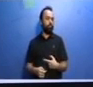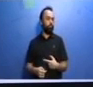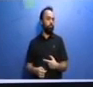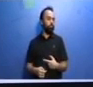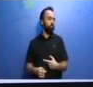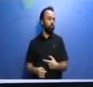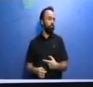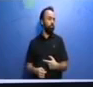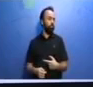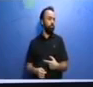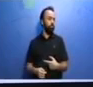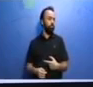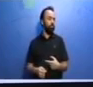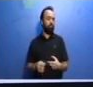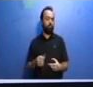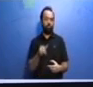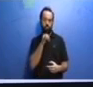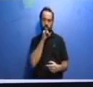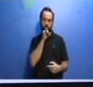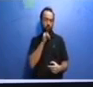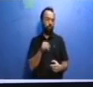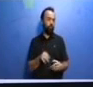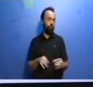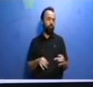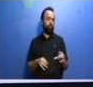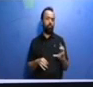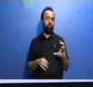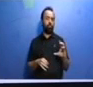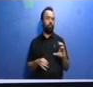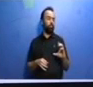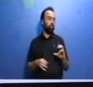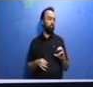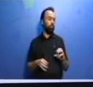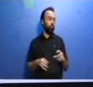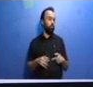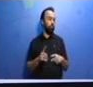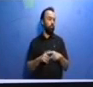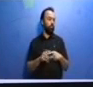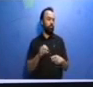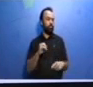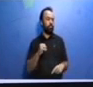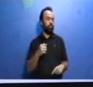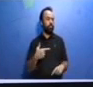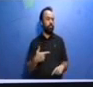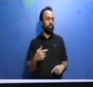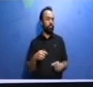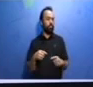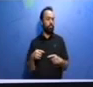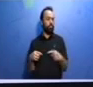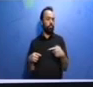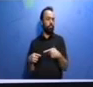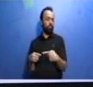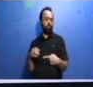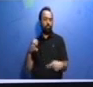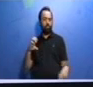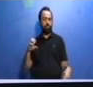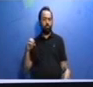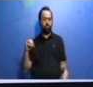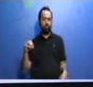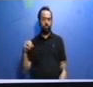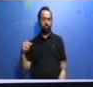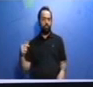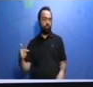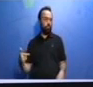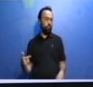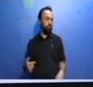produto. Aqui, novamente, o exemplo da combustão do carvão, né, que a gente acabou de ver no exemplo. E ela